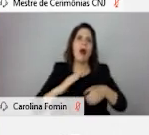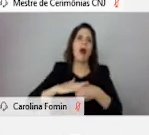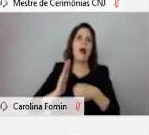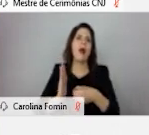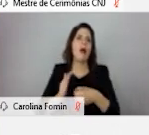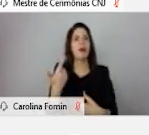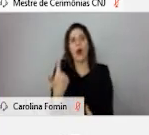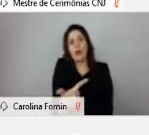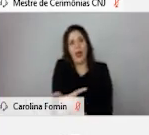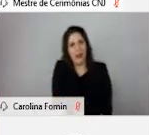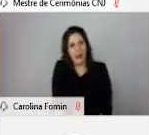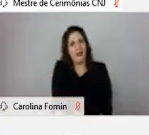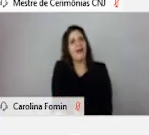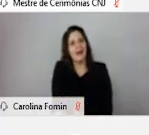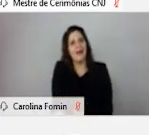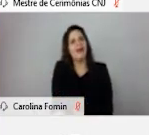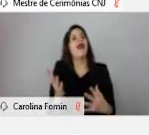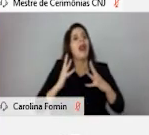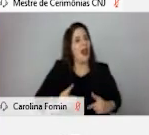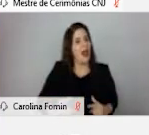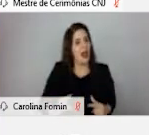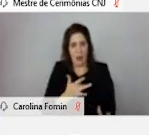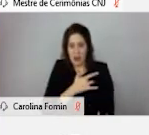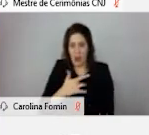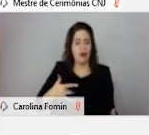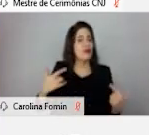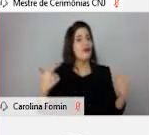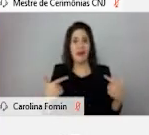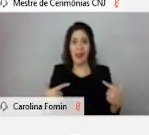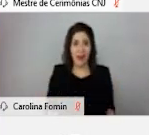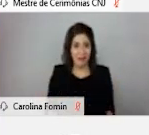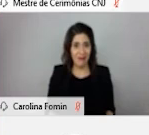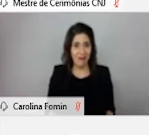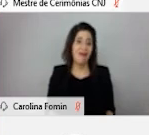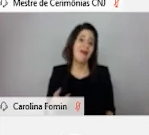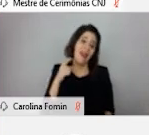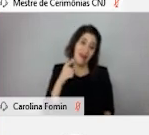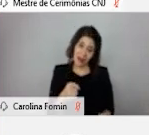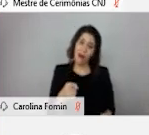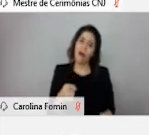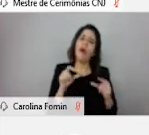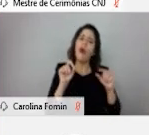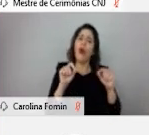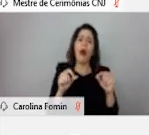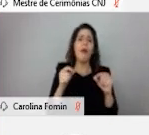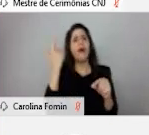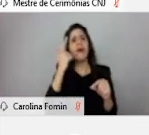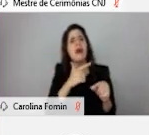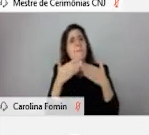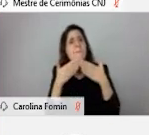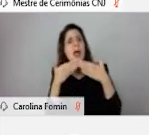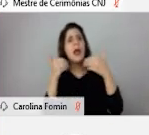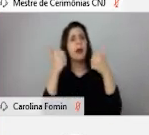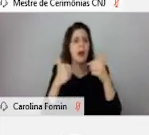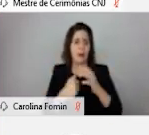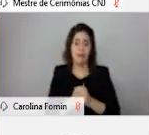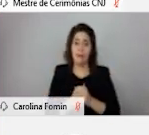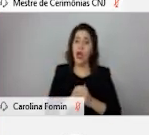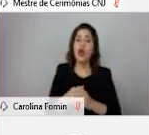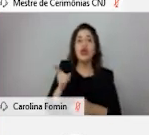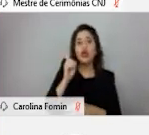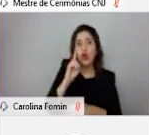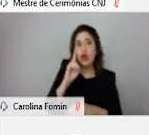sanitárias. Bom, além disso, o que pode ser feito? Muito mais. Já que a gente, todo dia, nós lançamos no meio ambiente